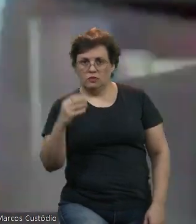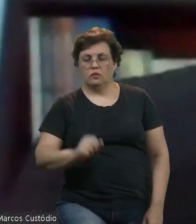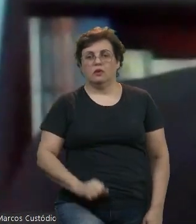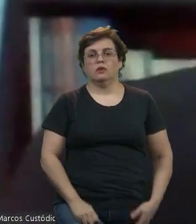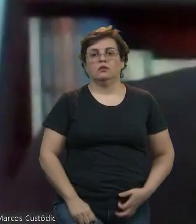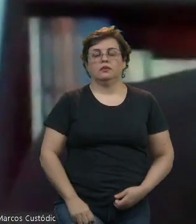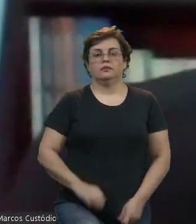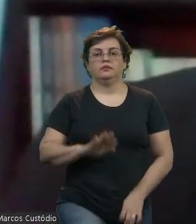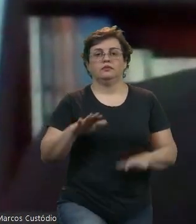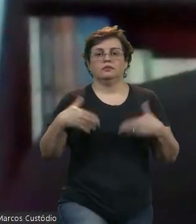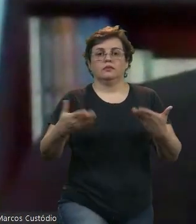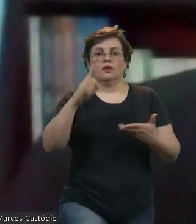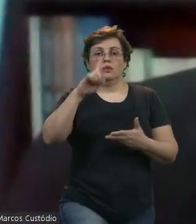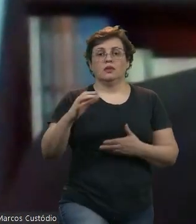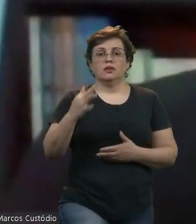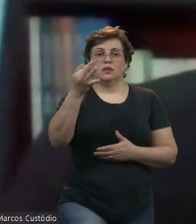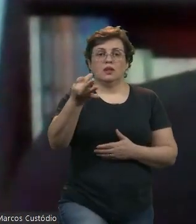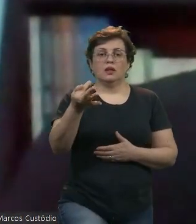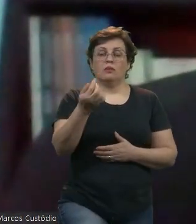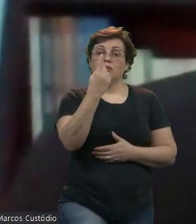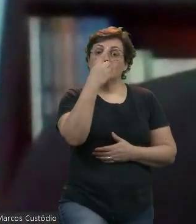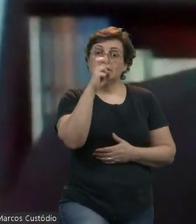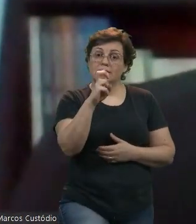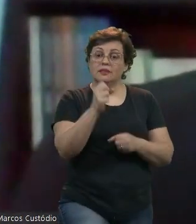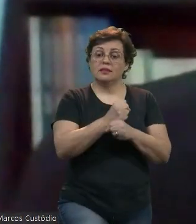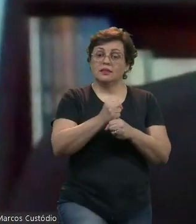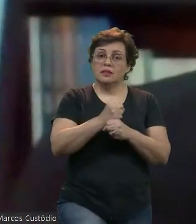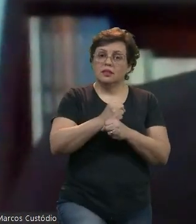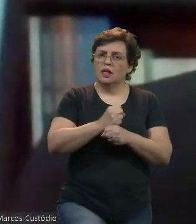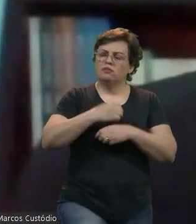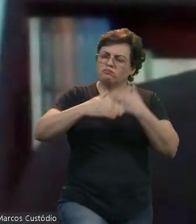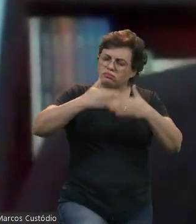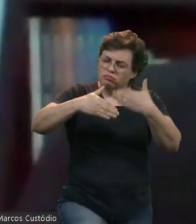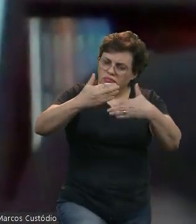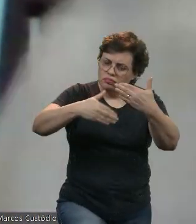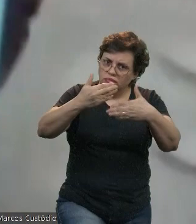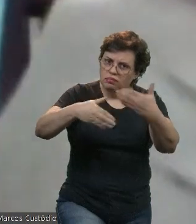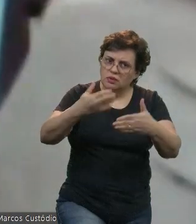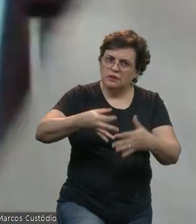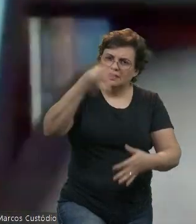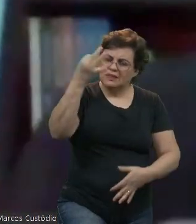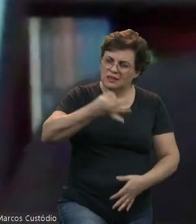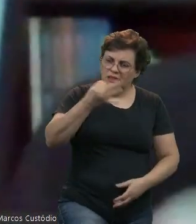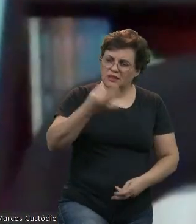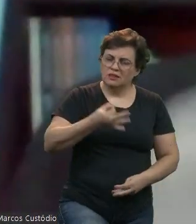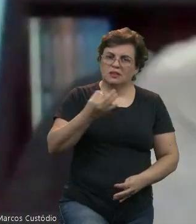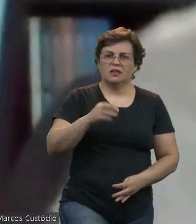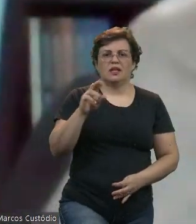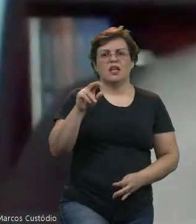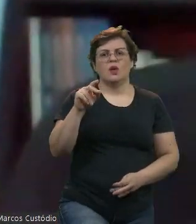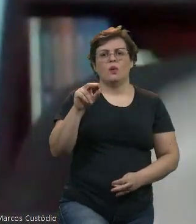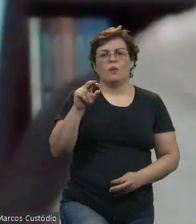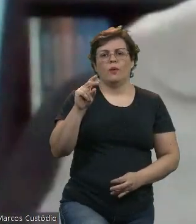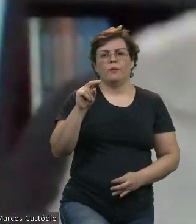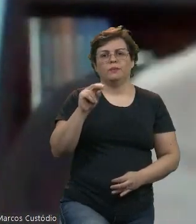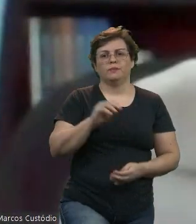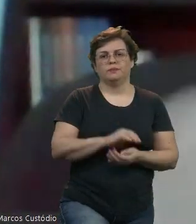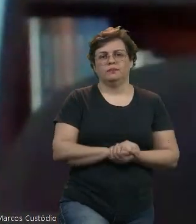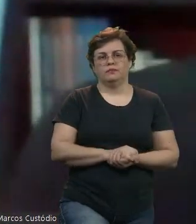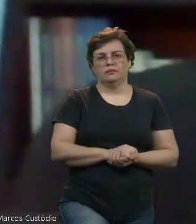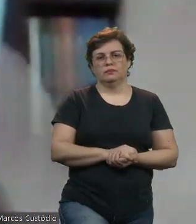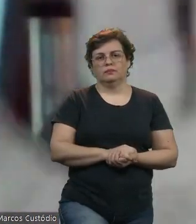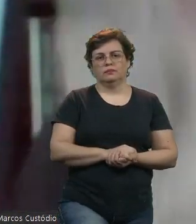Então, serão aí quase que por torno de 15 anos seguidos de subsídio, exatamente no mesmo número singelo